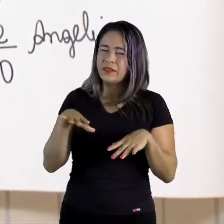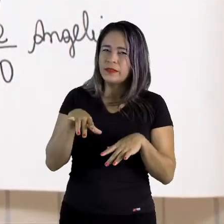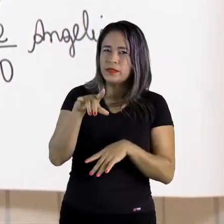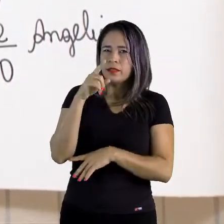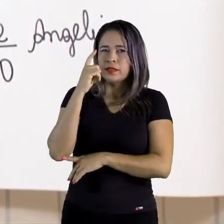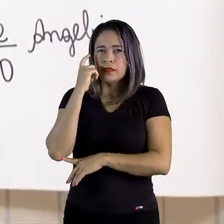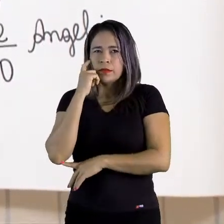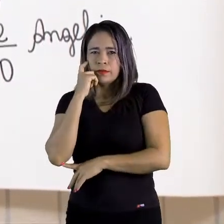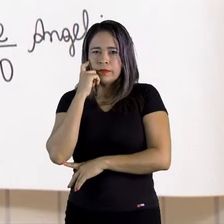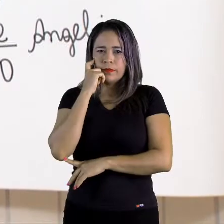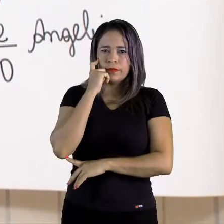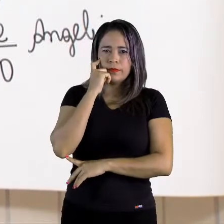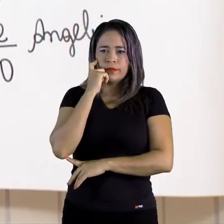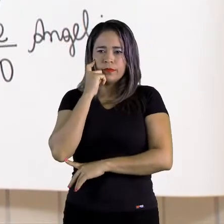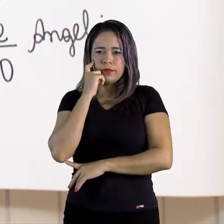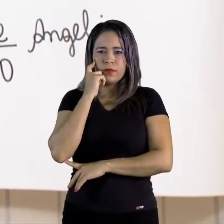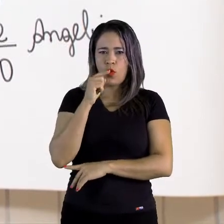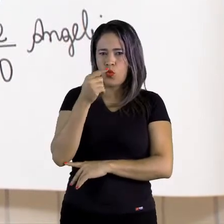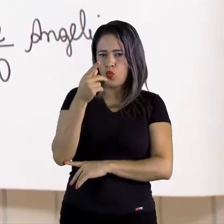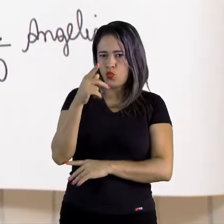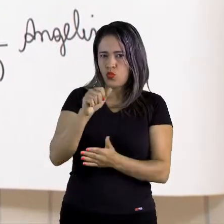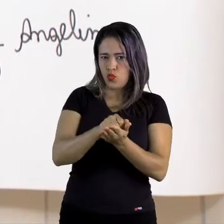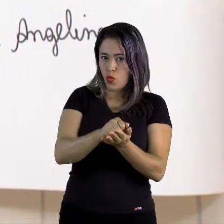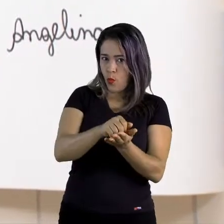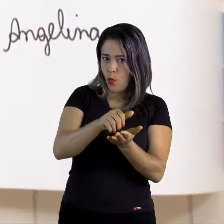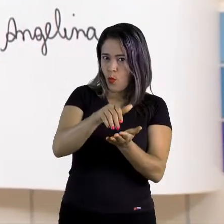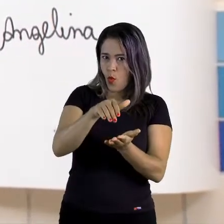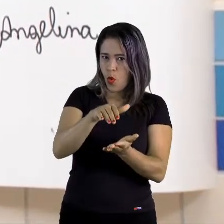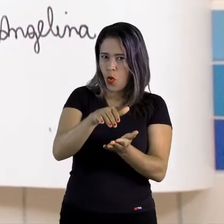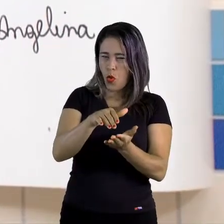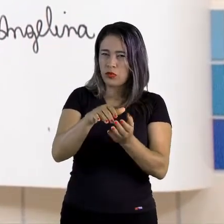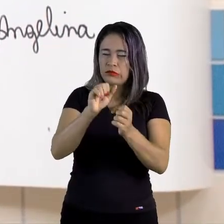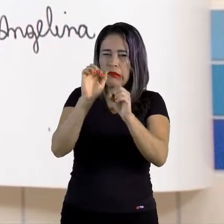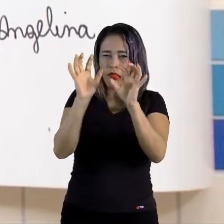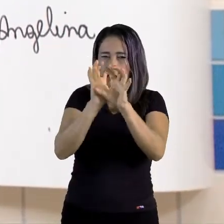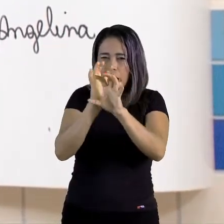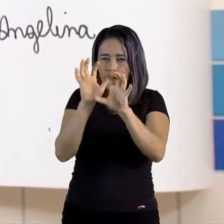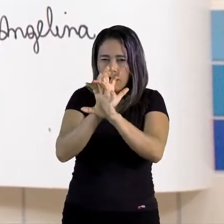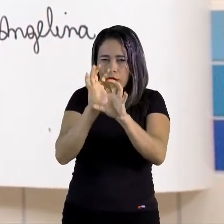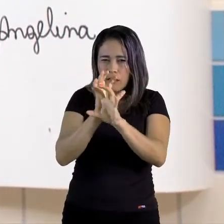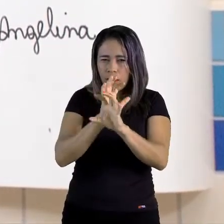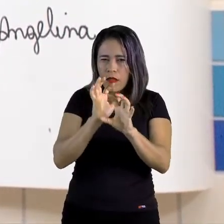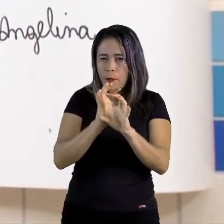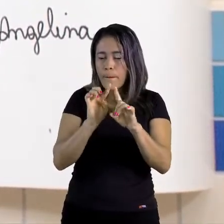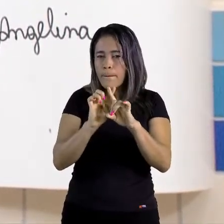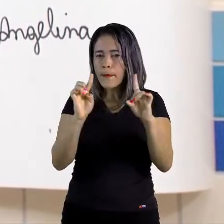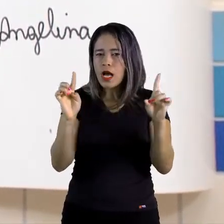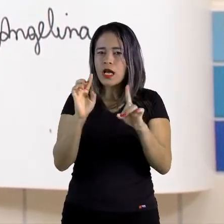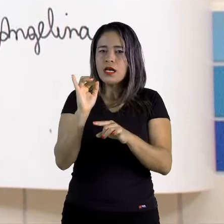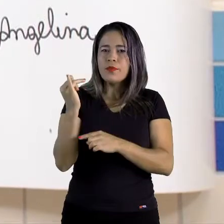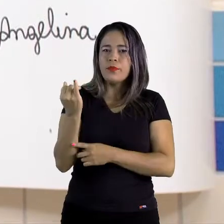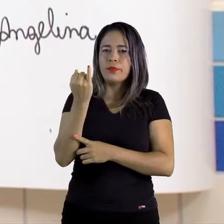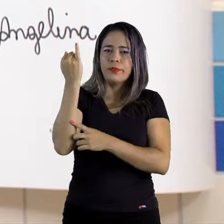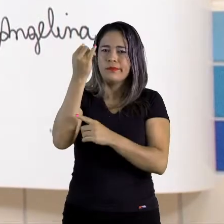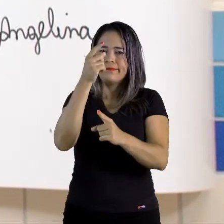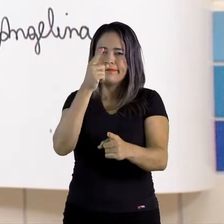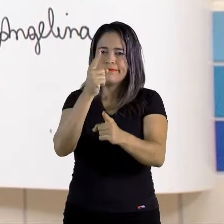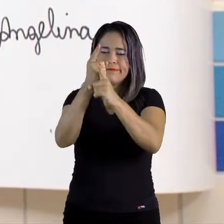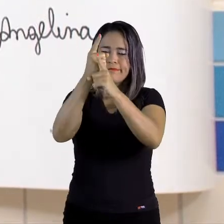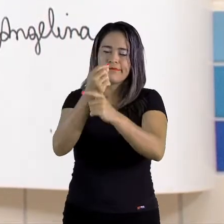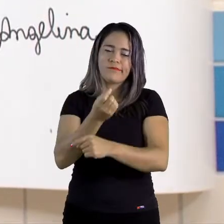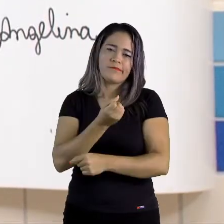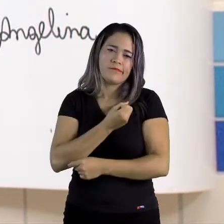não pode, no seu bloco, não pode estar muito nítido, mas o importante é que você encontre o número